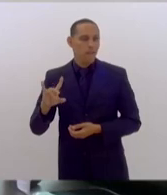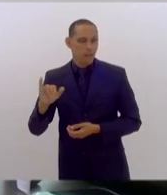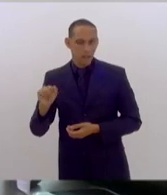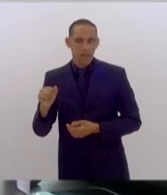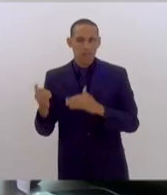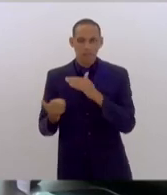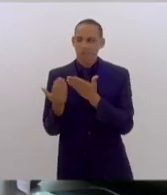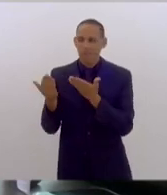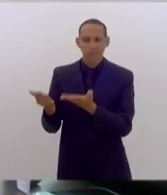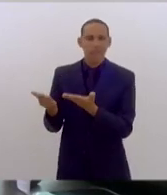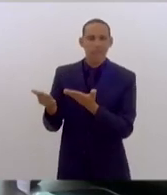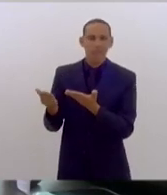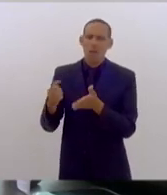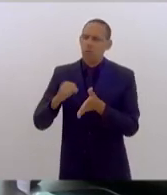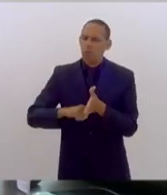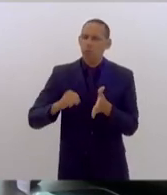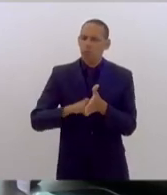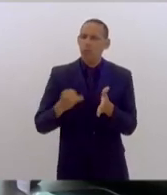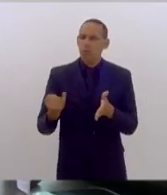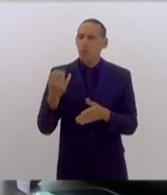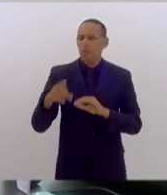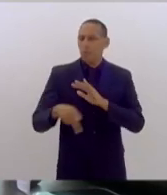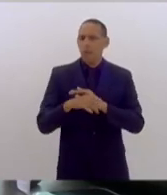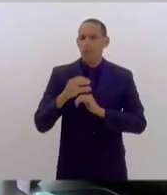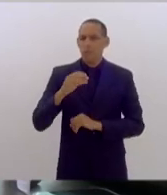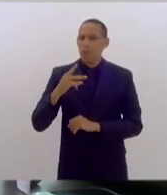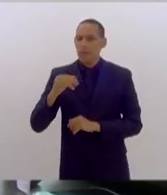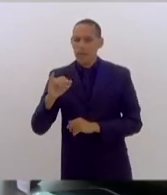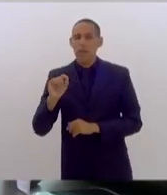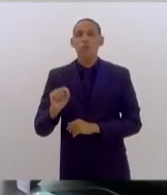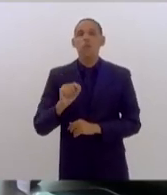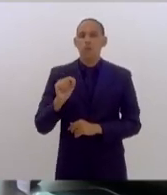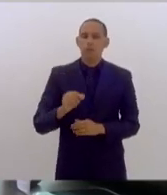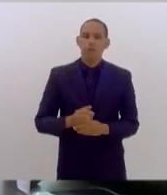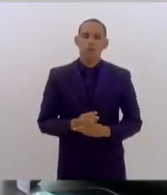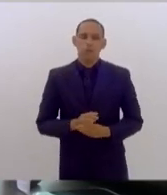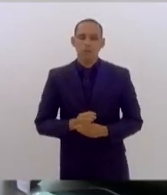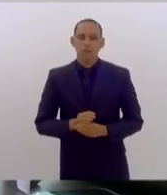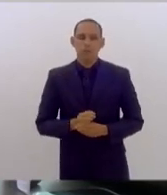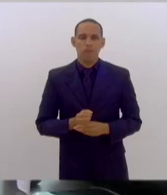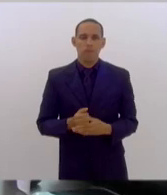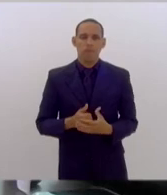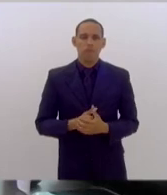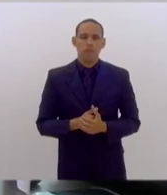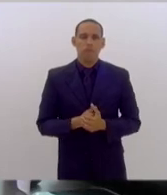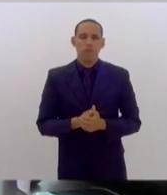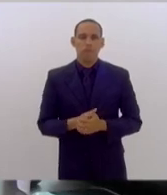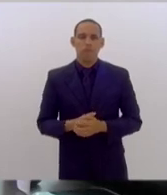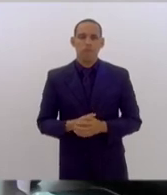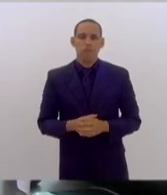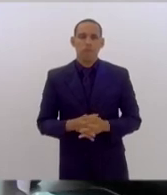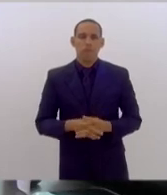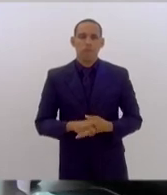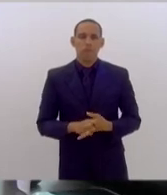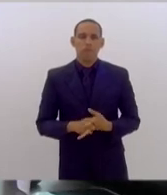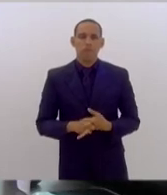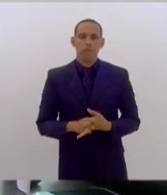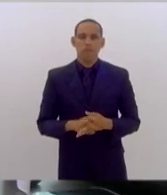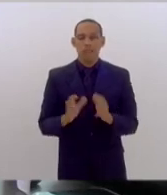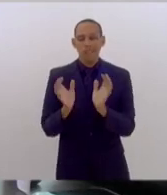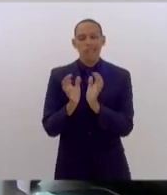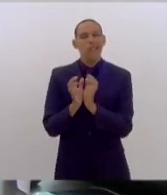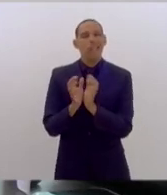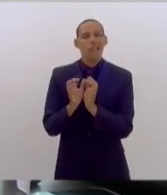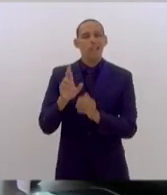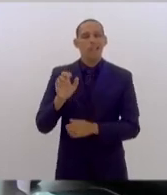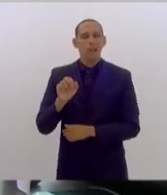Uma das uma das lutas importantes da CPI particularmente em relação a em relação à a o ramal de Santa Cruz